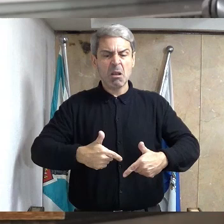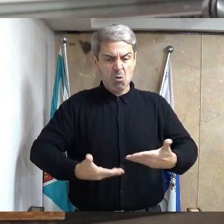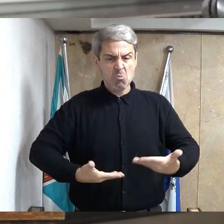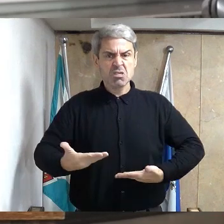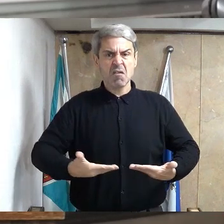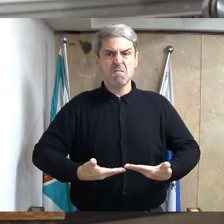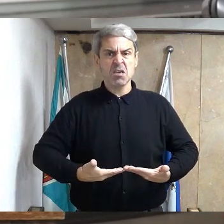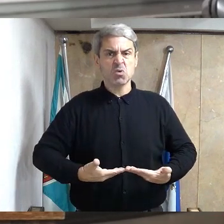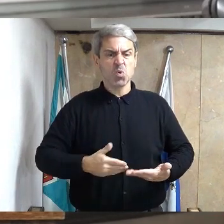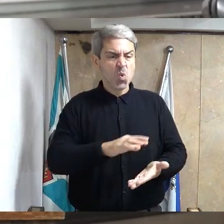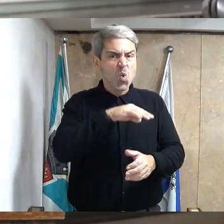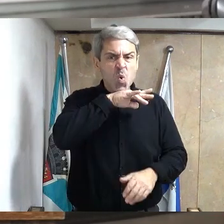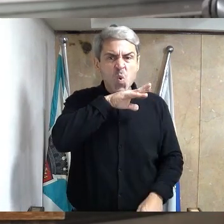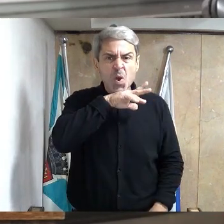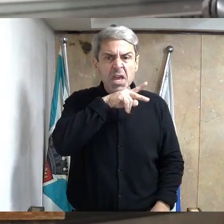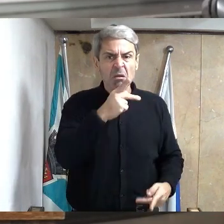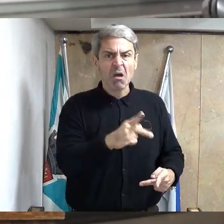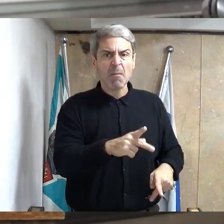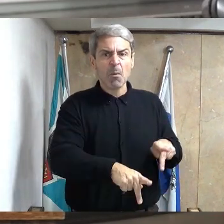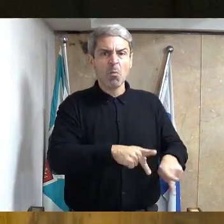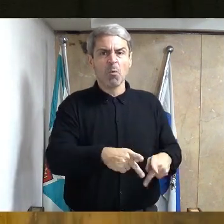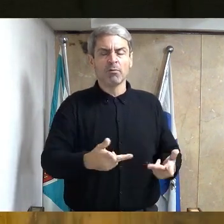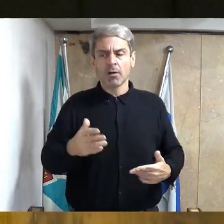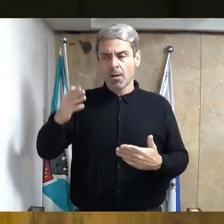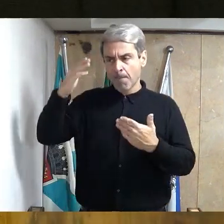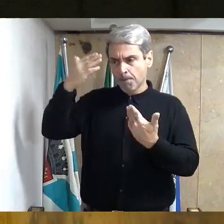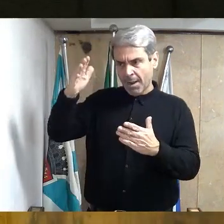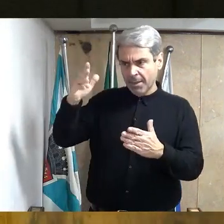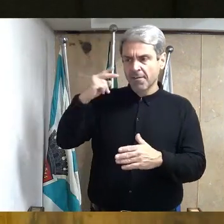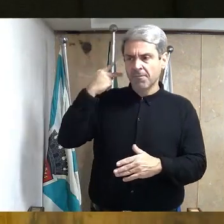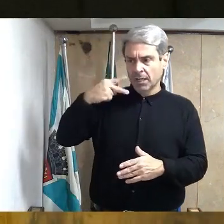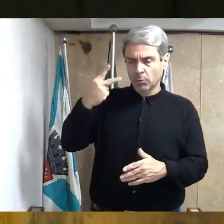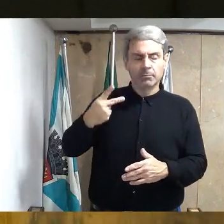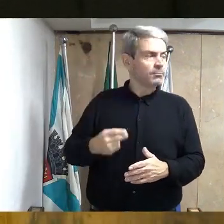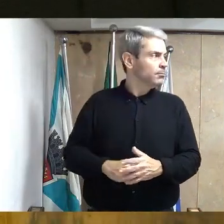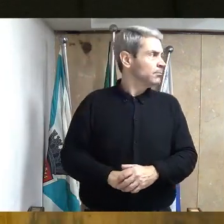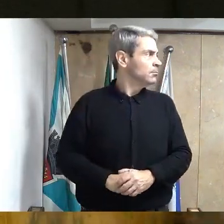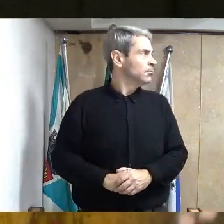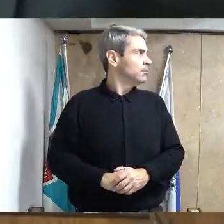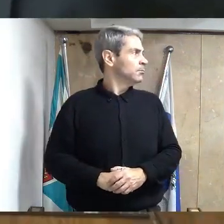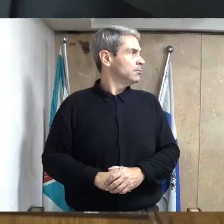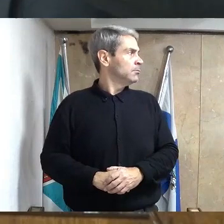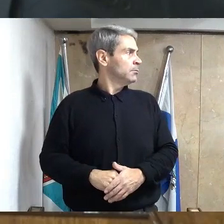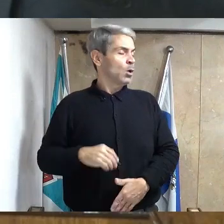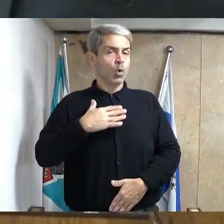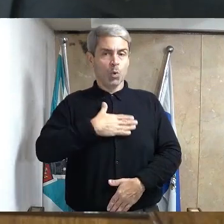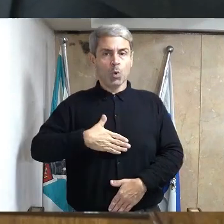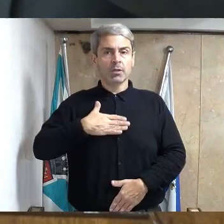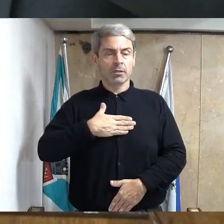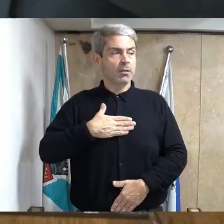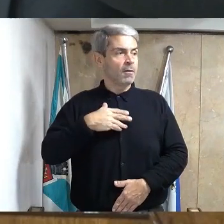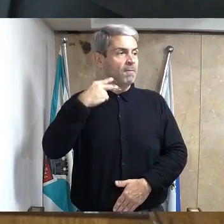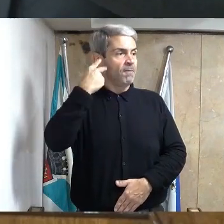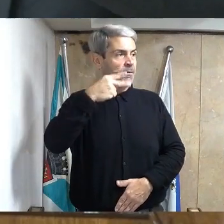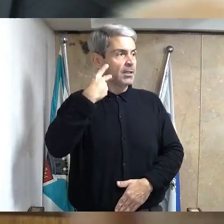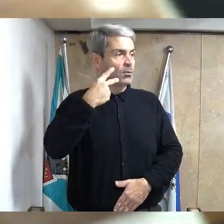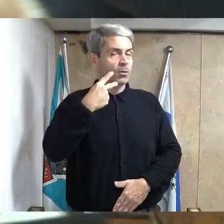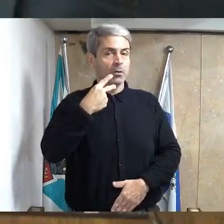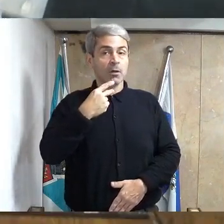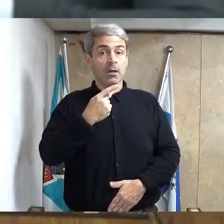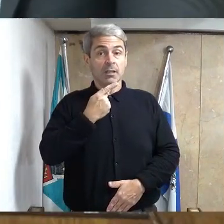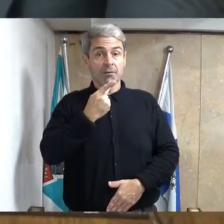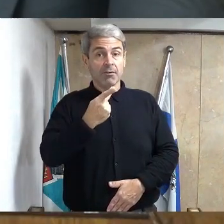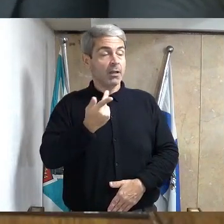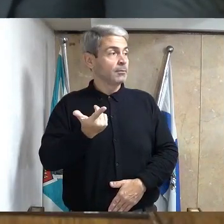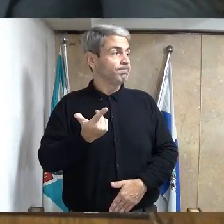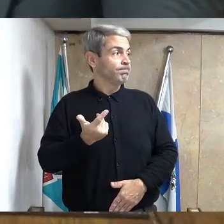para o cidadão de Duque de Caxias. Parabéns, vereador. Eu obrigado. Gostaria de pedir aos vereadores que estão pedindo a parte,